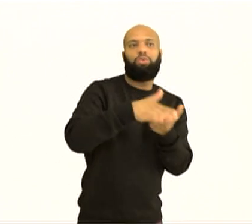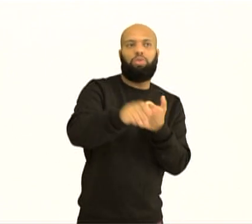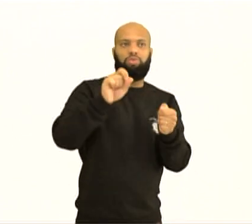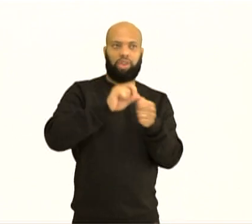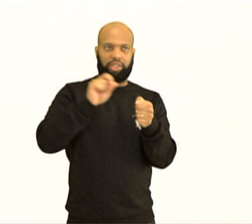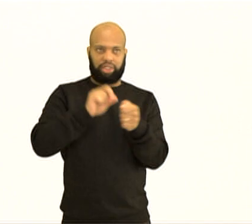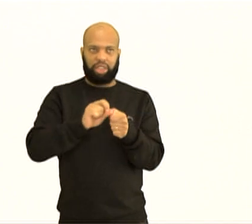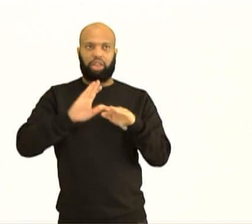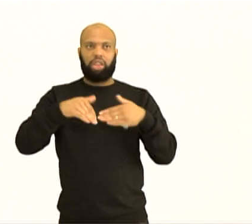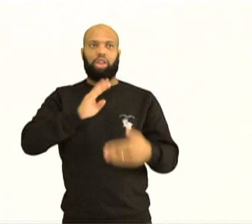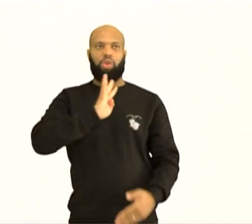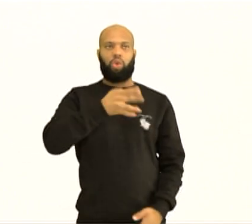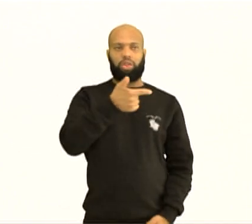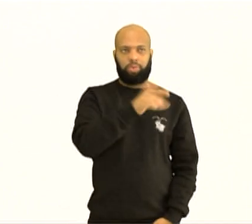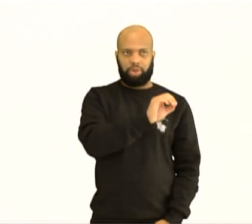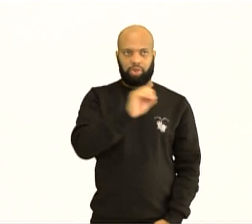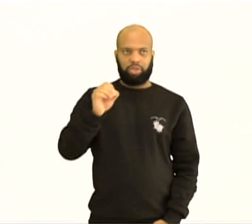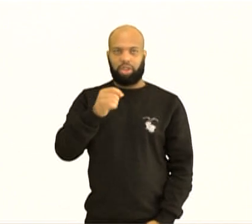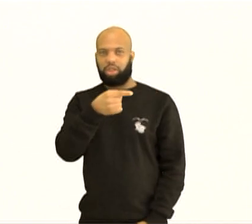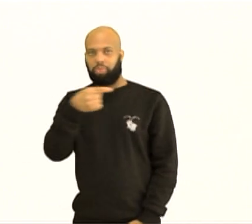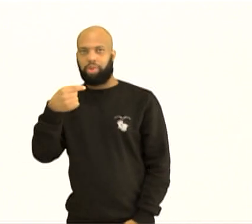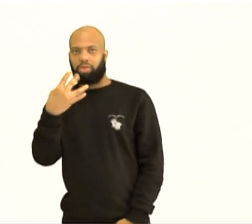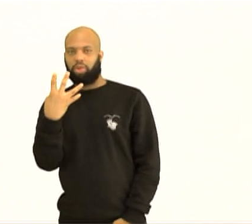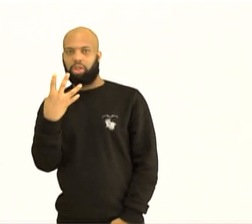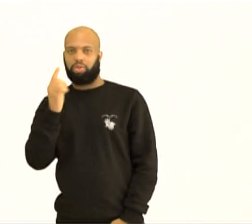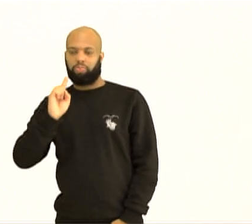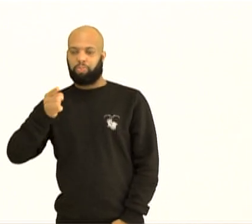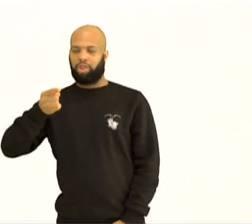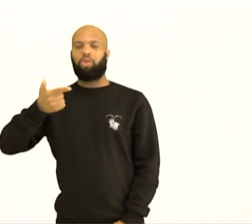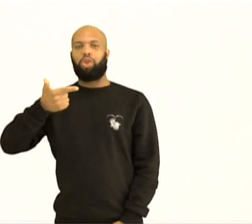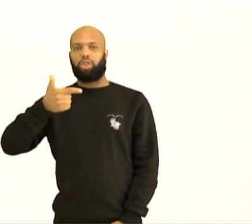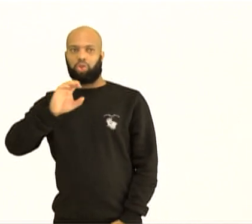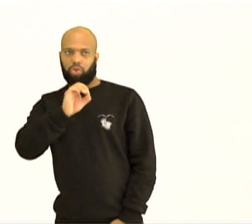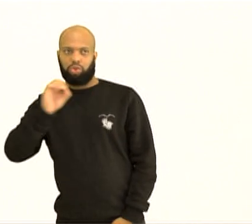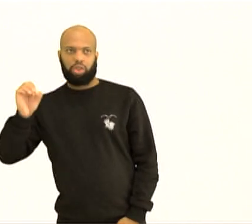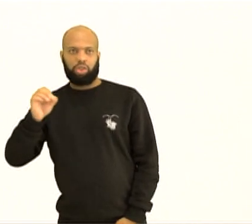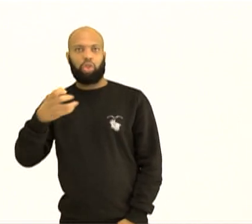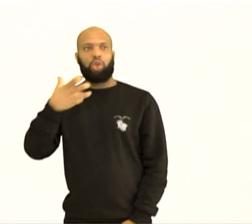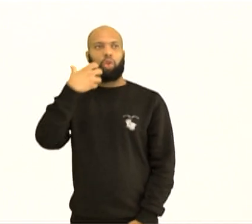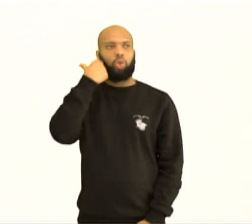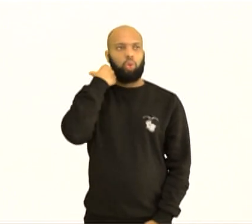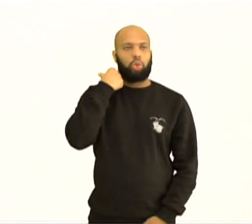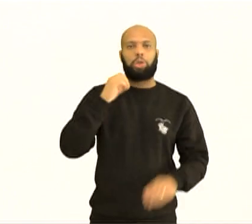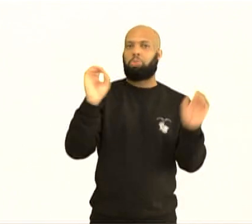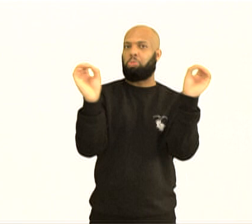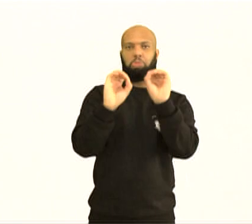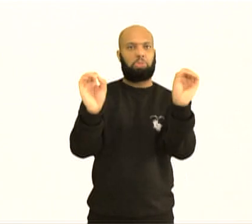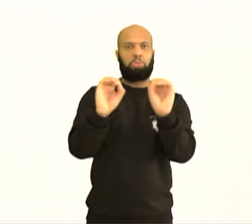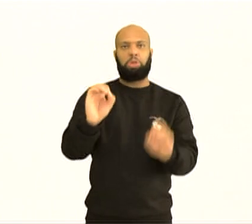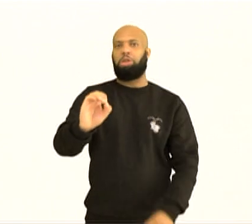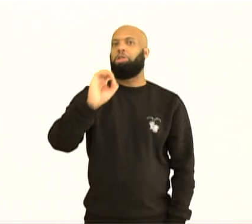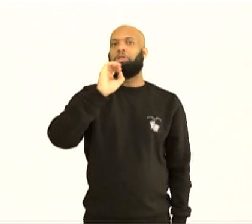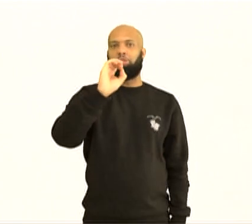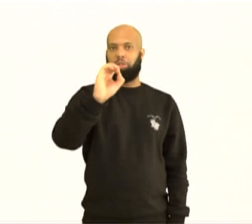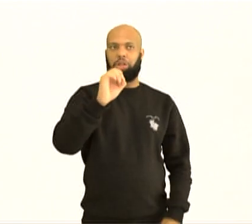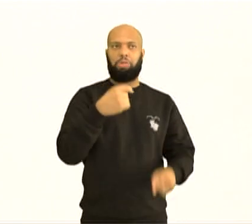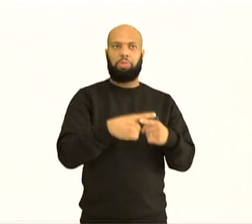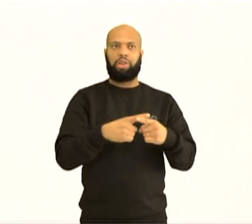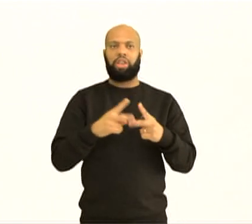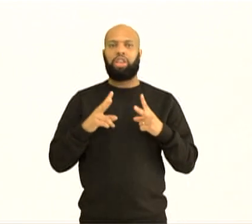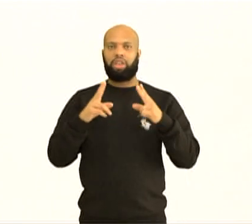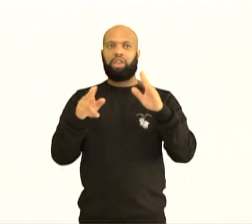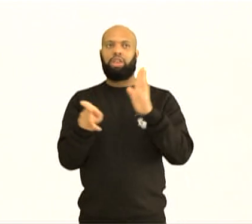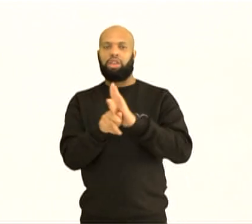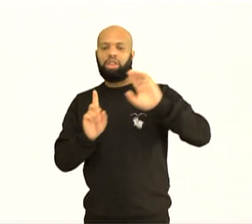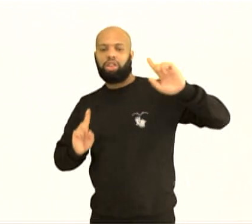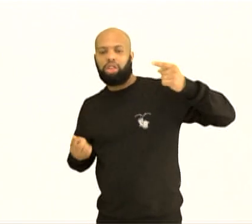Então, vai ficar 4.200 menos 4.200, que o lucro, então, vai ser zero, porque eles são iguais